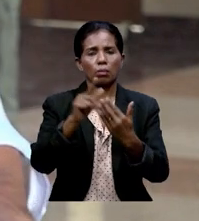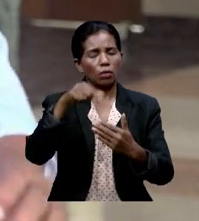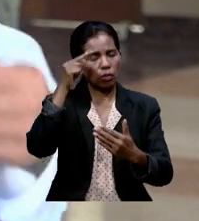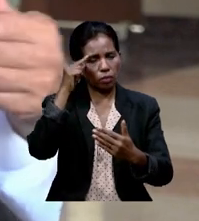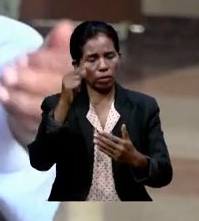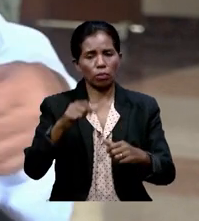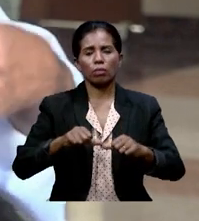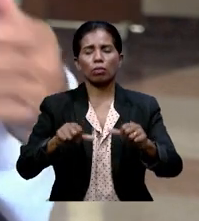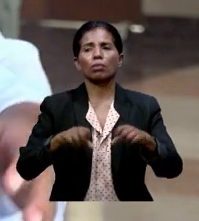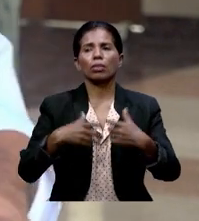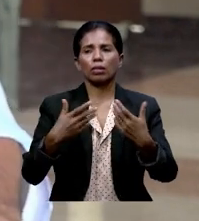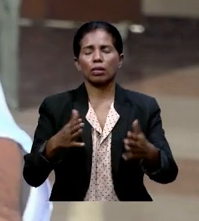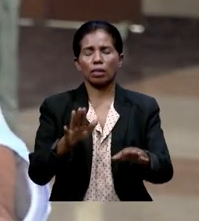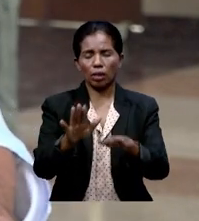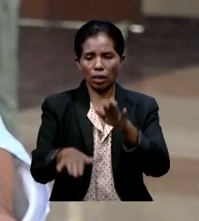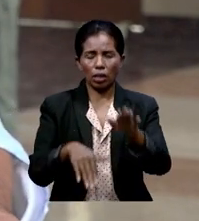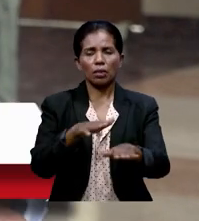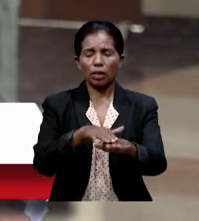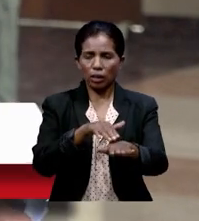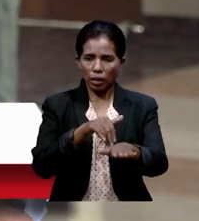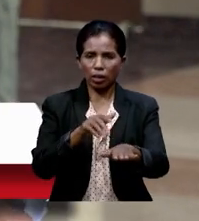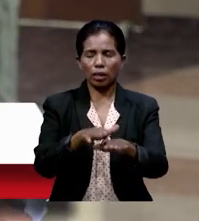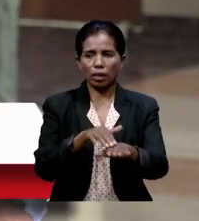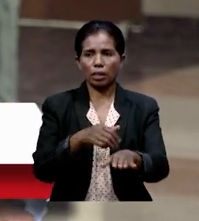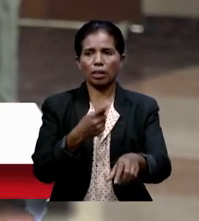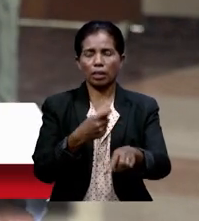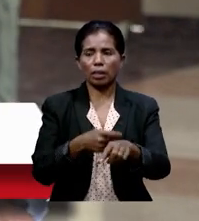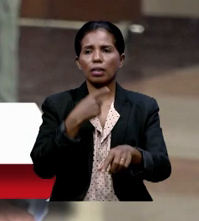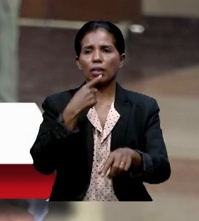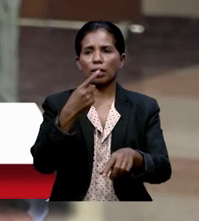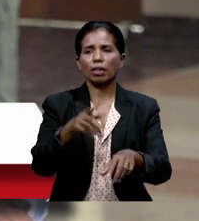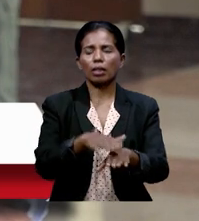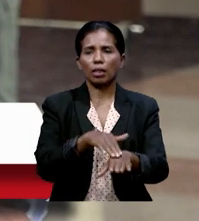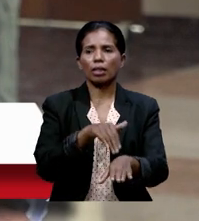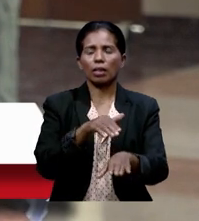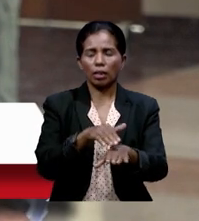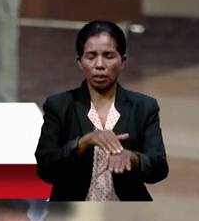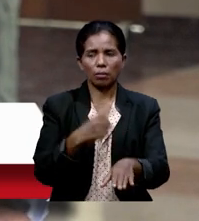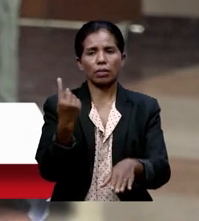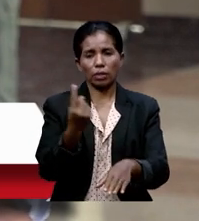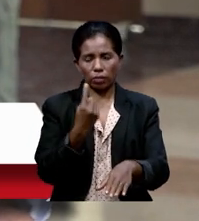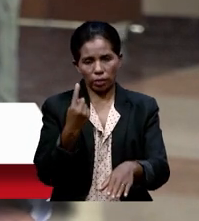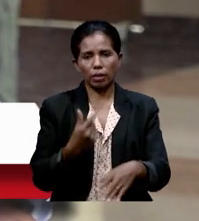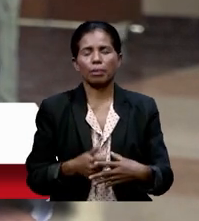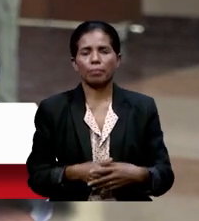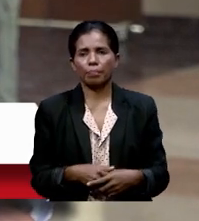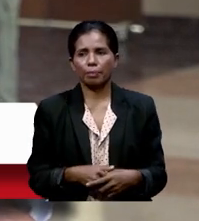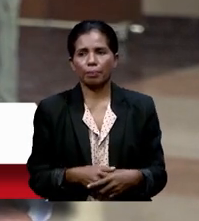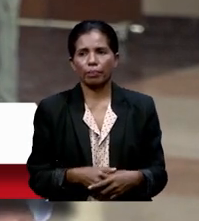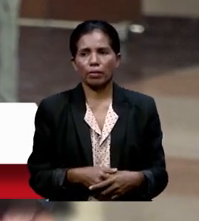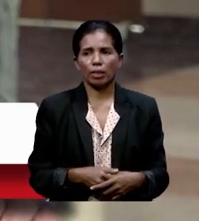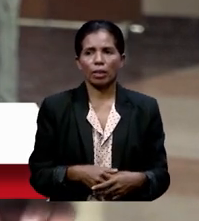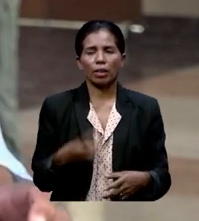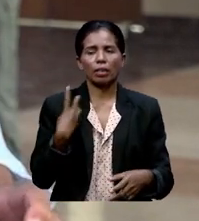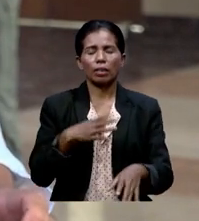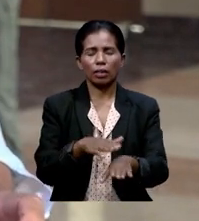assim, lá o NINIC, mas, ainda tive bibic de NINIC, mas bibic, e que o NINIC